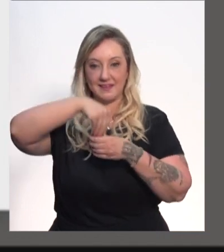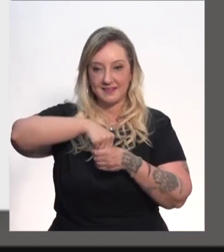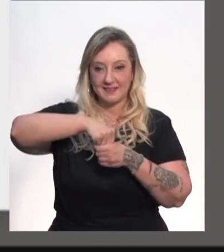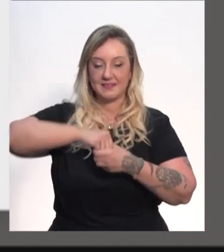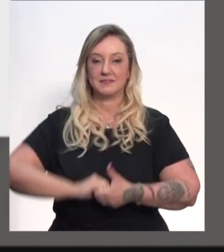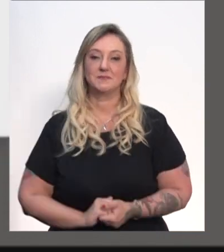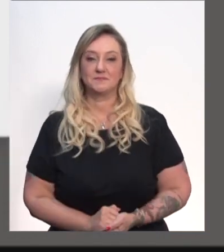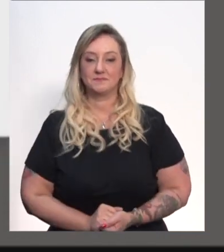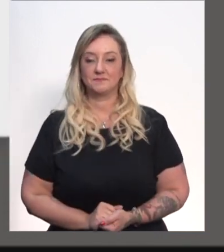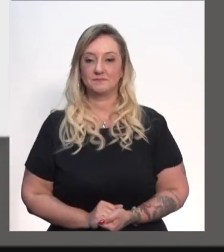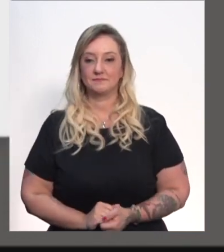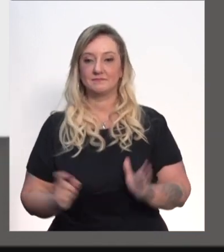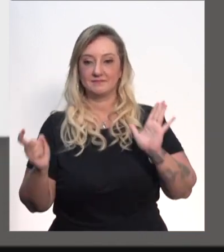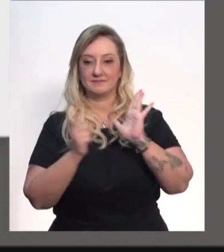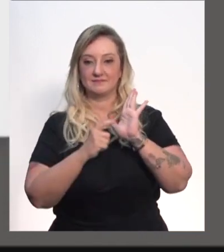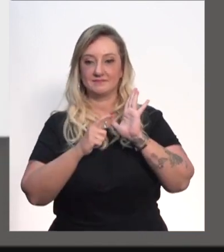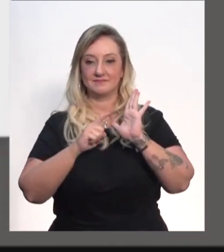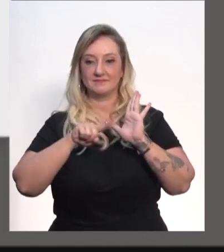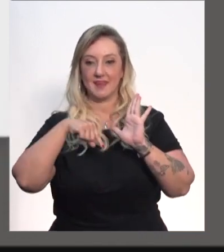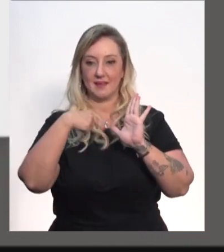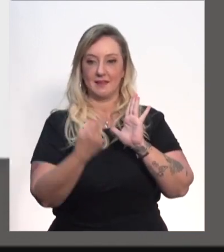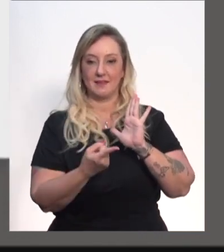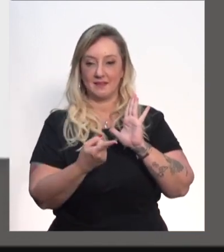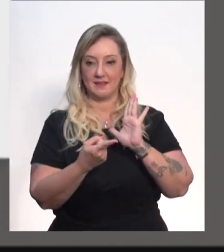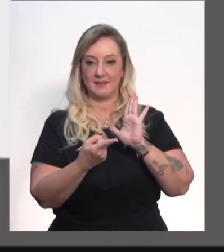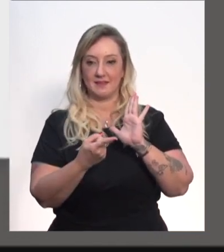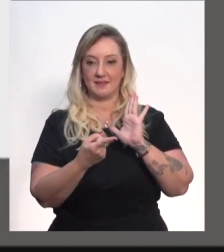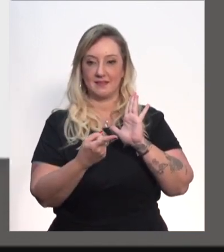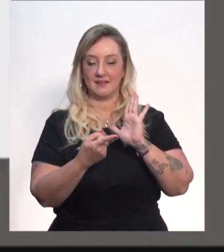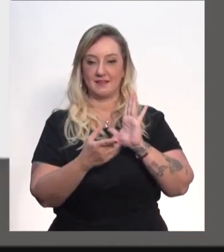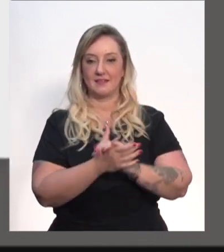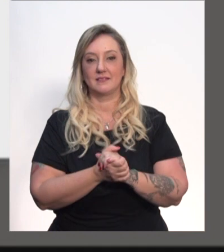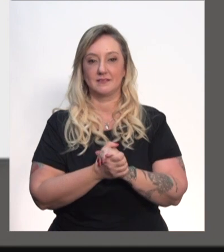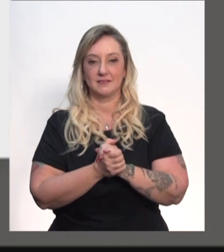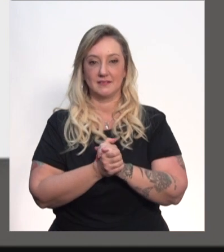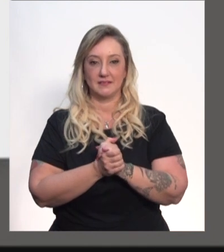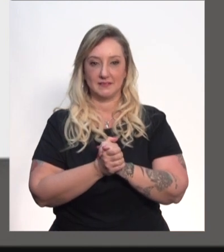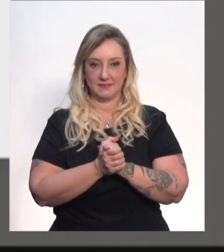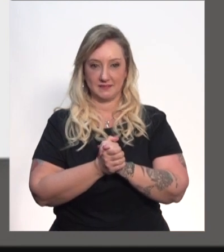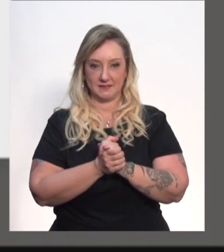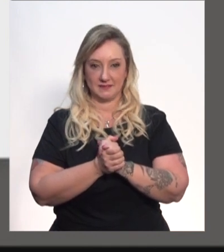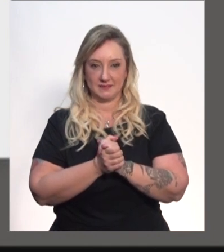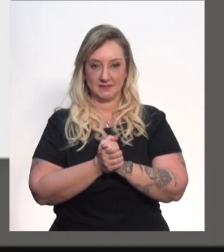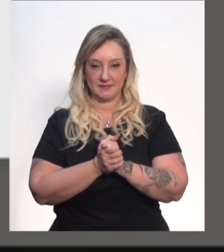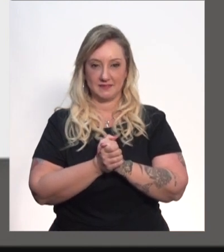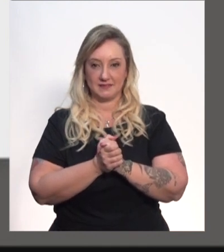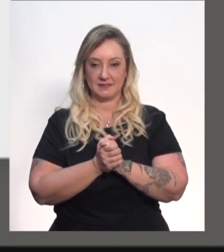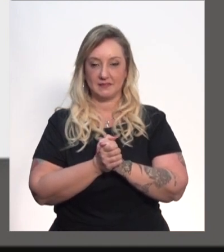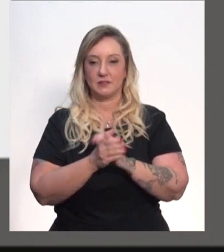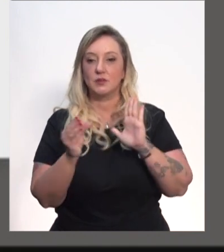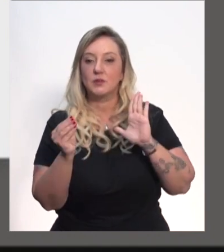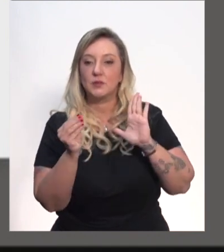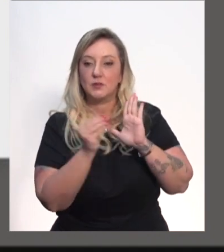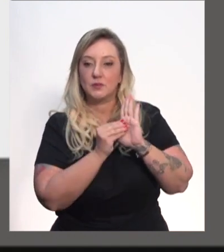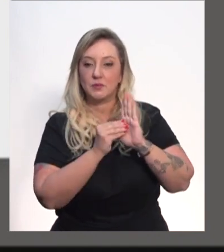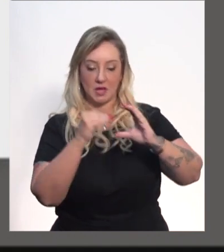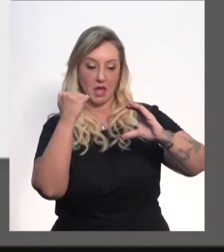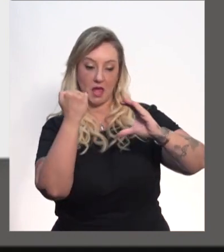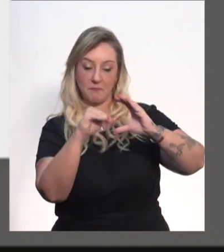como acessar reuniões no Teams, tá bom? Olá! Para você entrar na